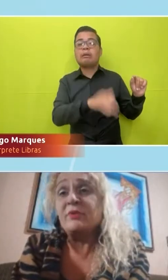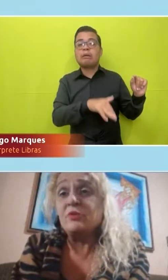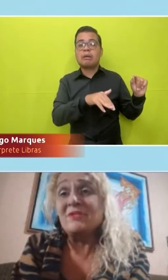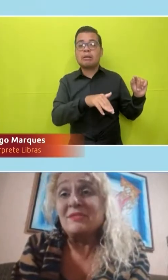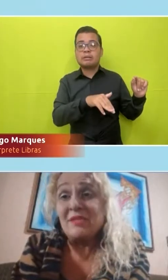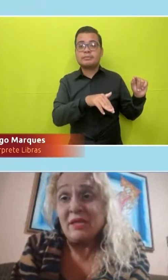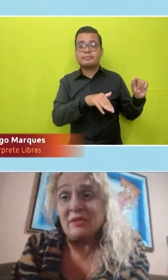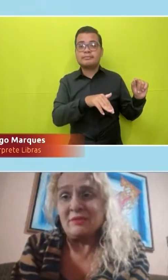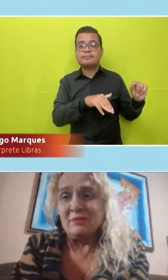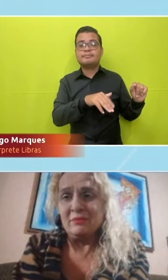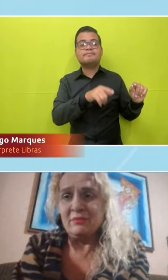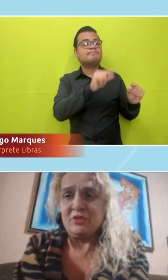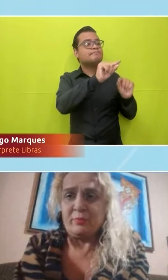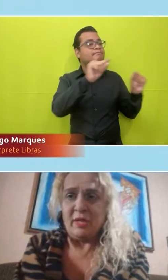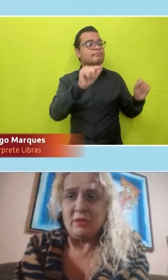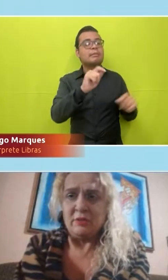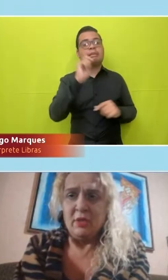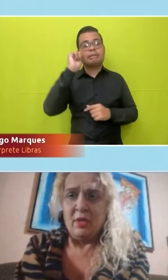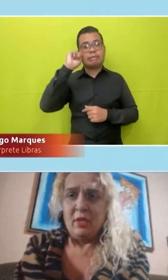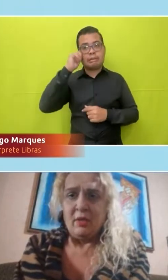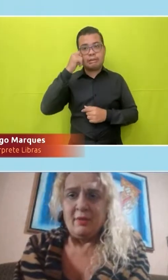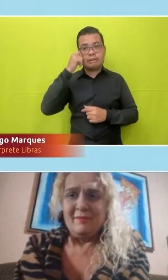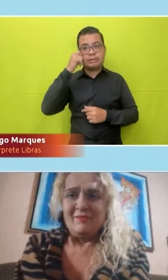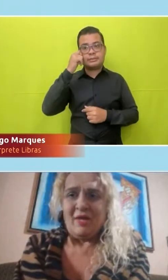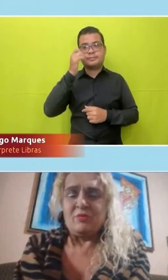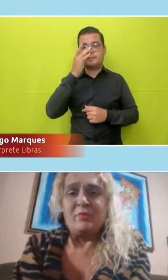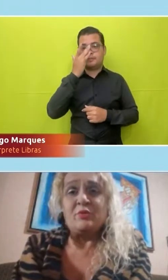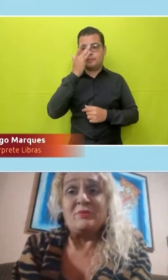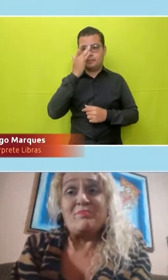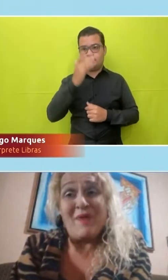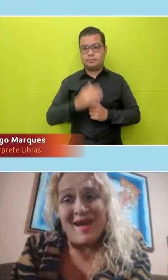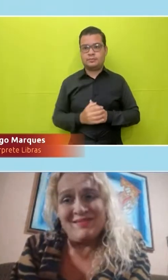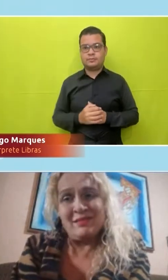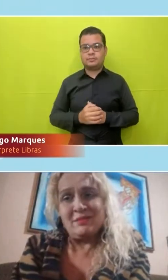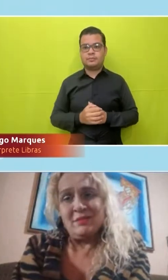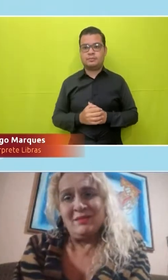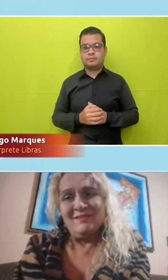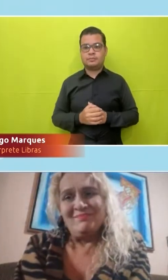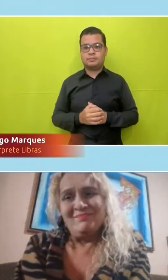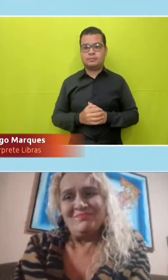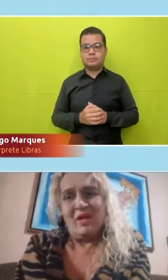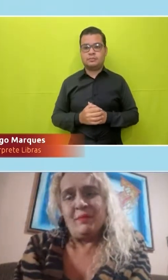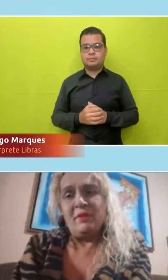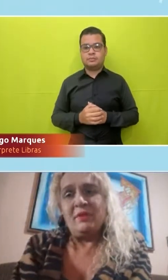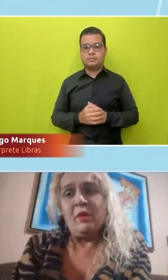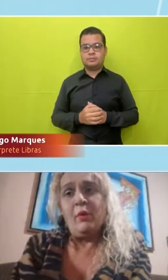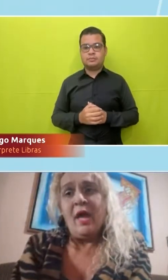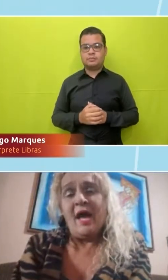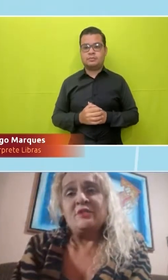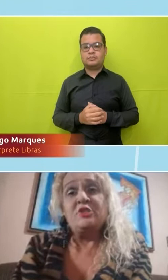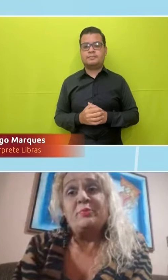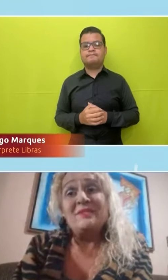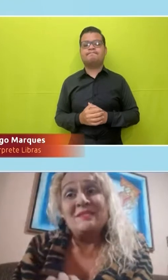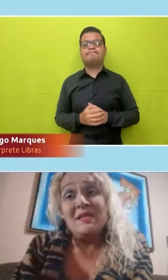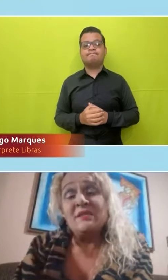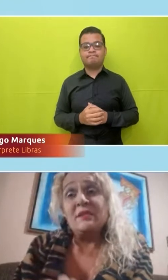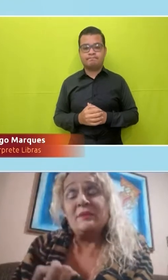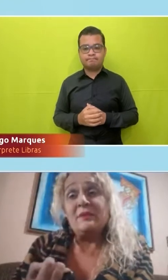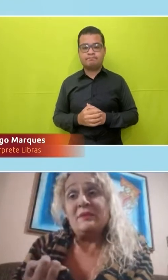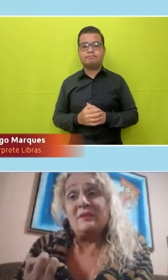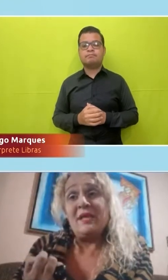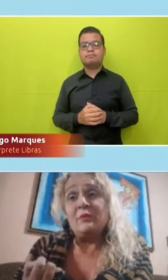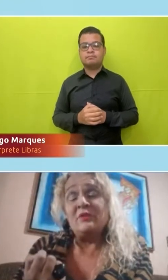São pessoas negras neste país. São pessoas pardas. Sabe? Então, a gente